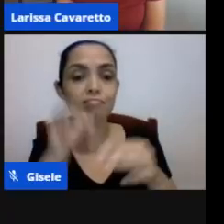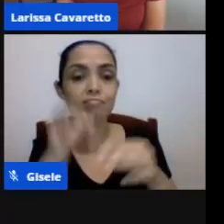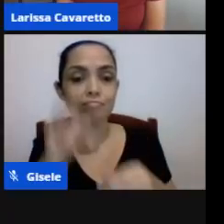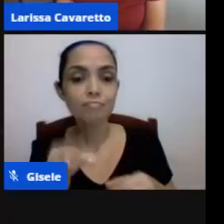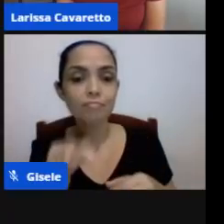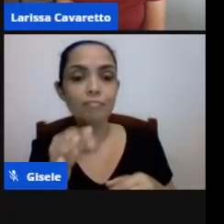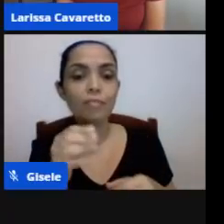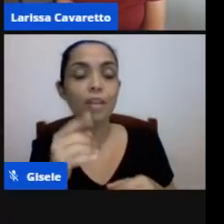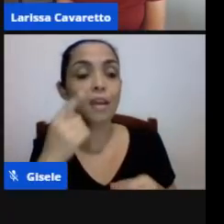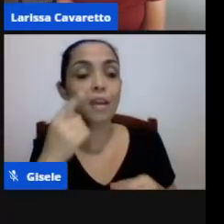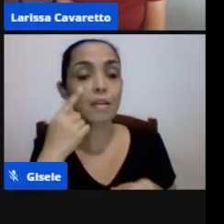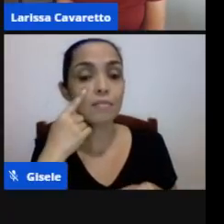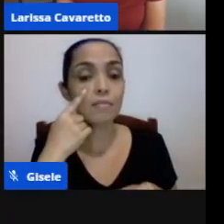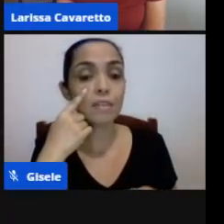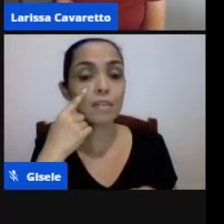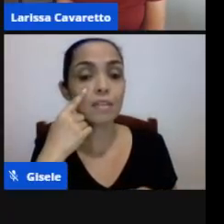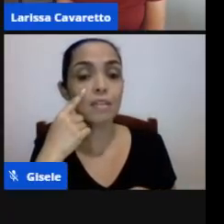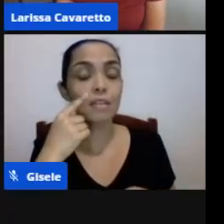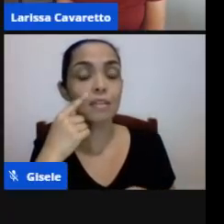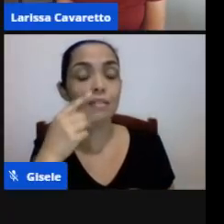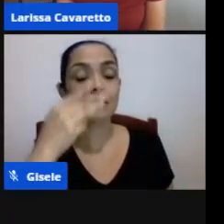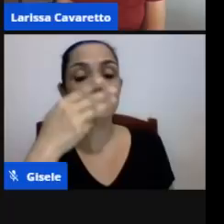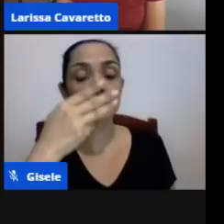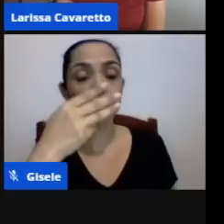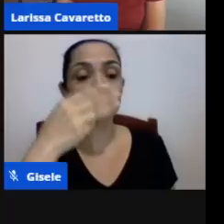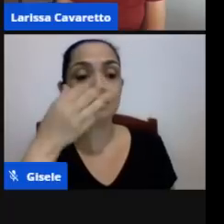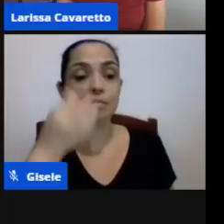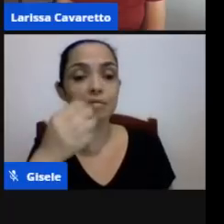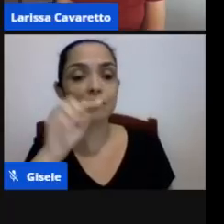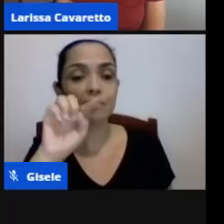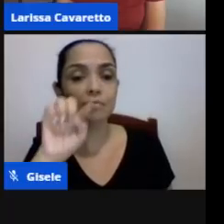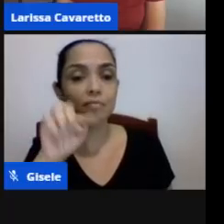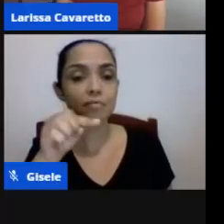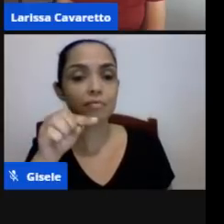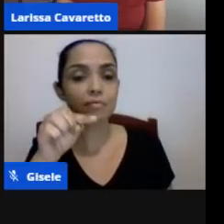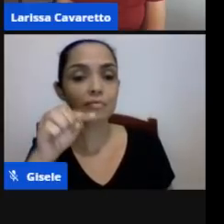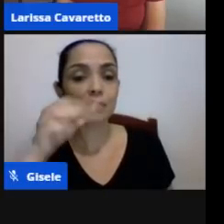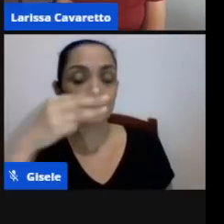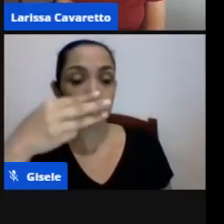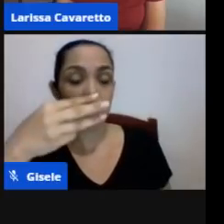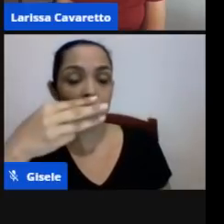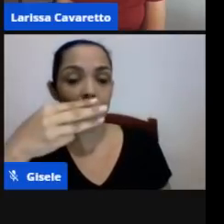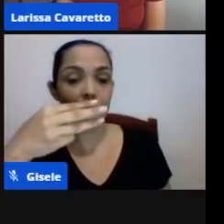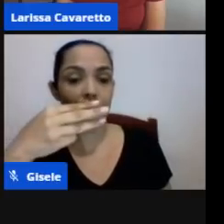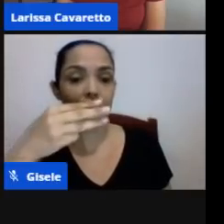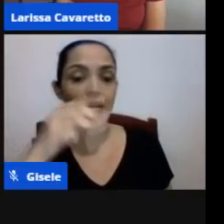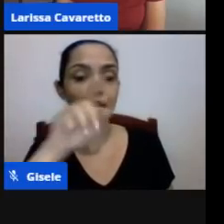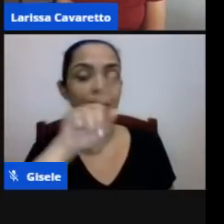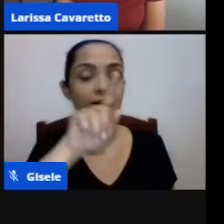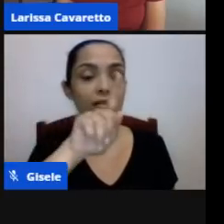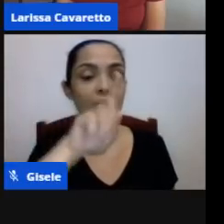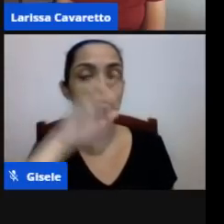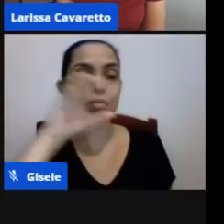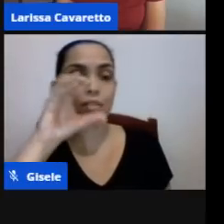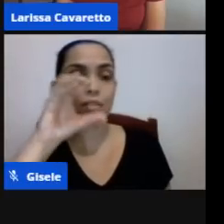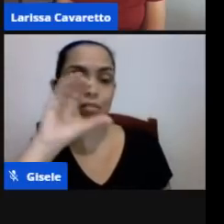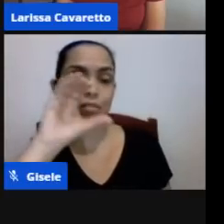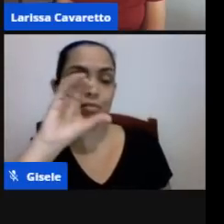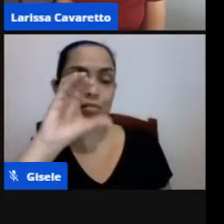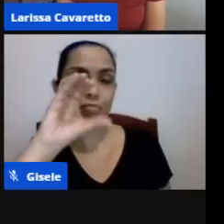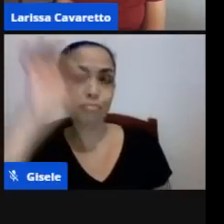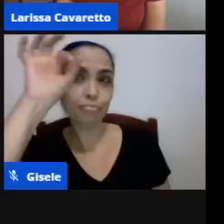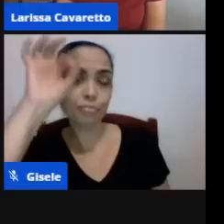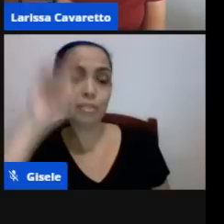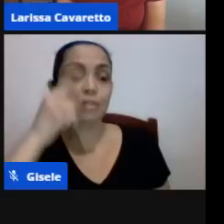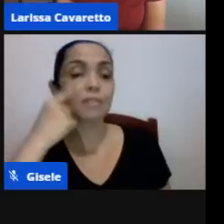na tela se está aparecendo a opção de temperatura em graus Celsius, que é esse Czinho aqui do lado, porque ele também tem a opção de